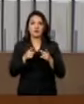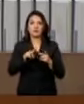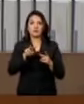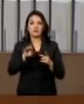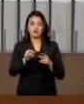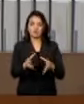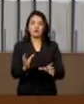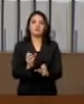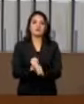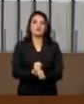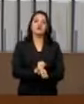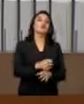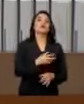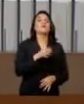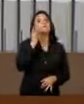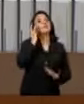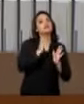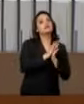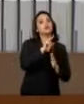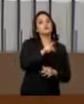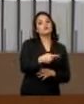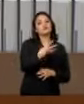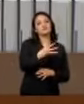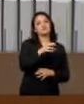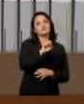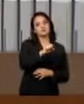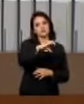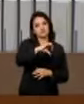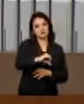2.459. No plenário virtual,